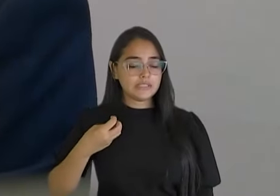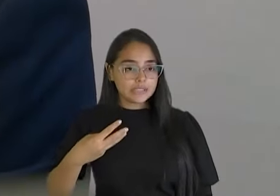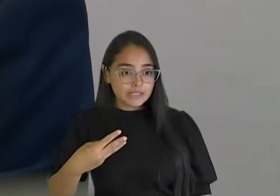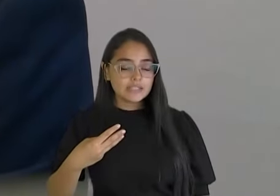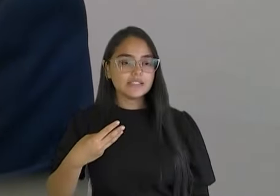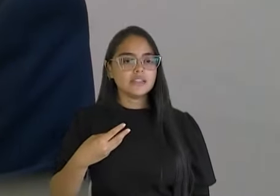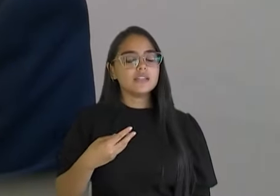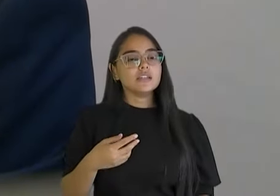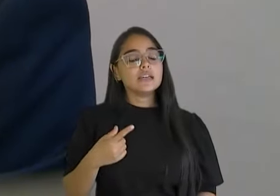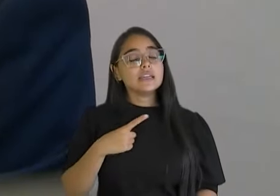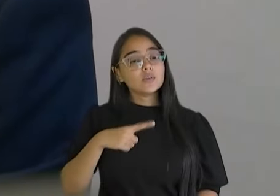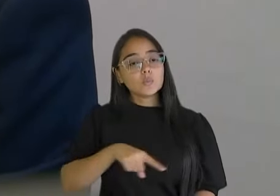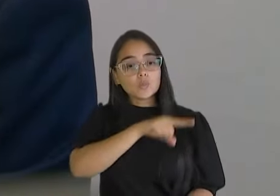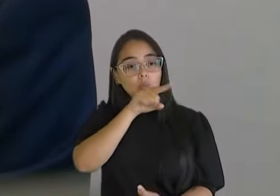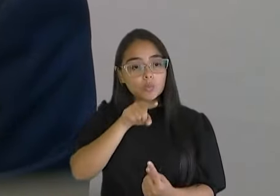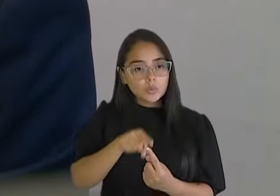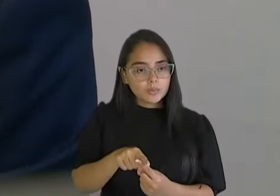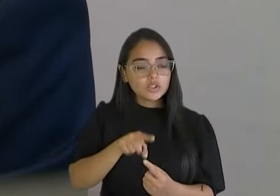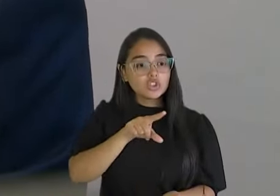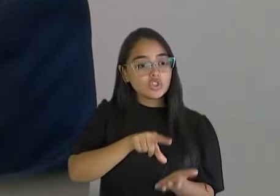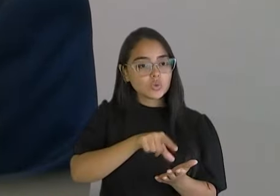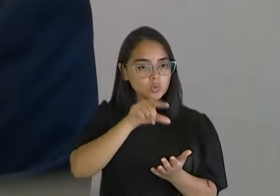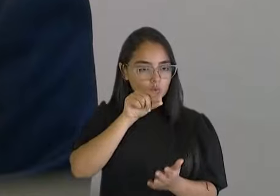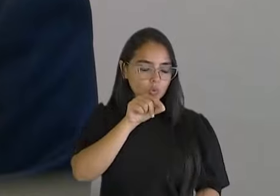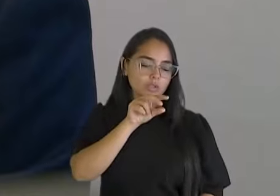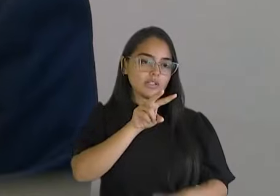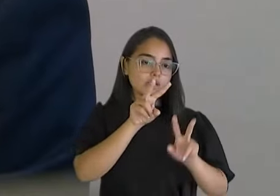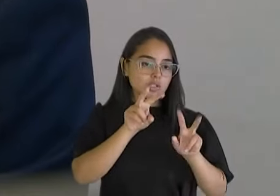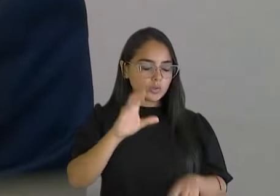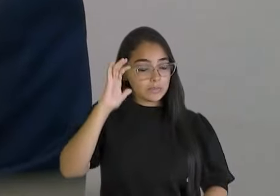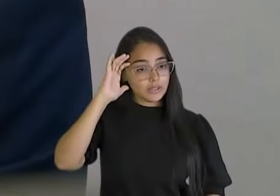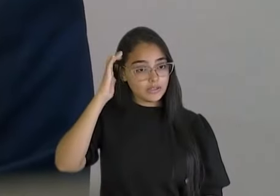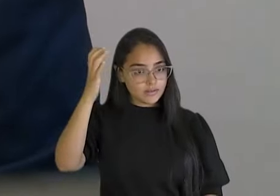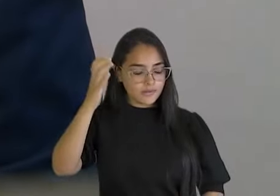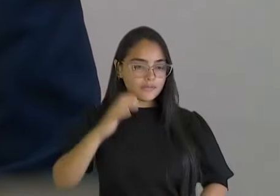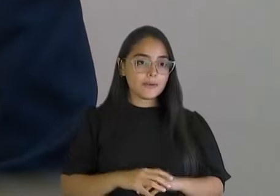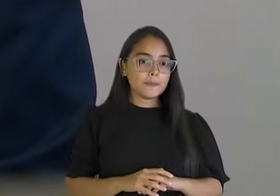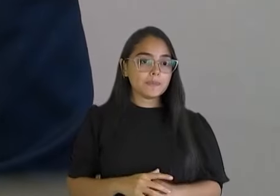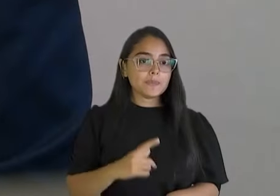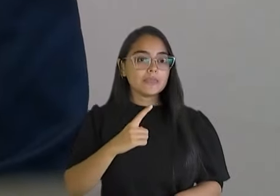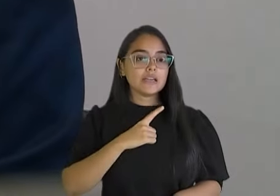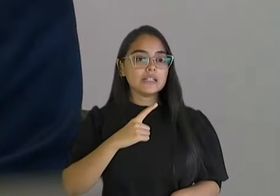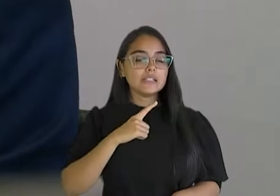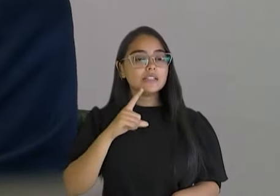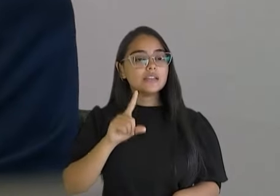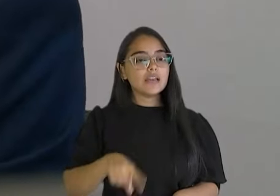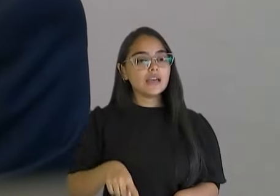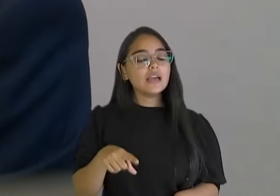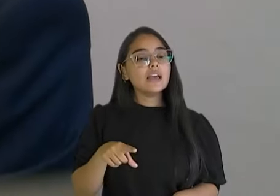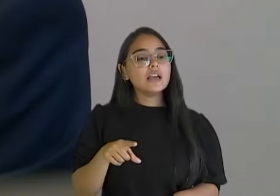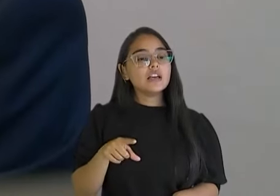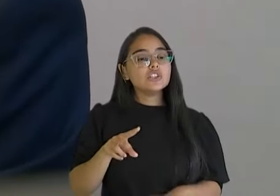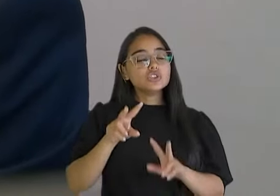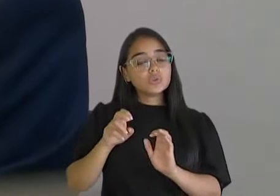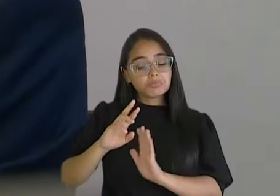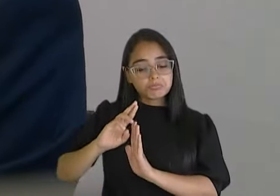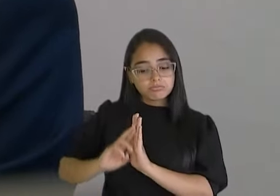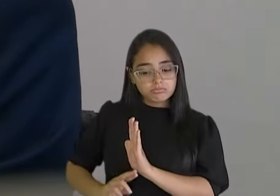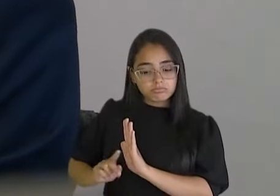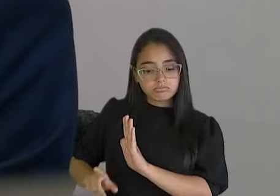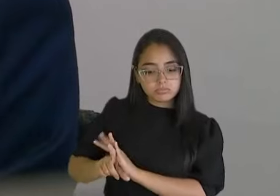que tem a finalidade de decidir sobre isso, né? Elas têm o escopo de justamente se pretender a regulamentar, até